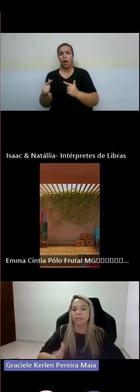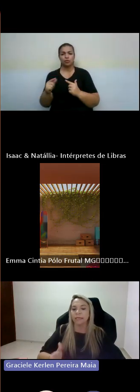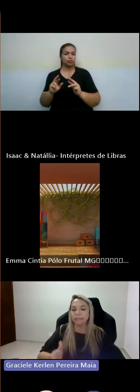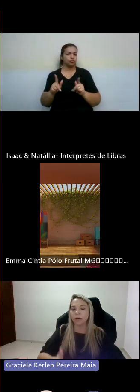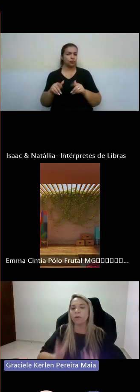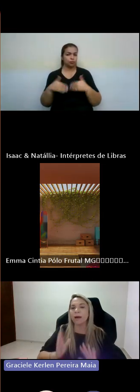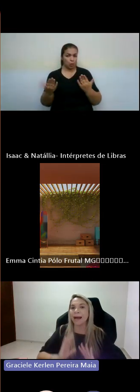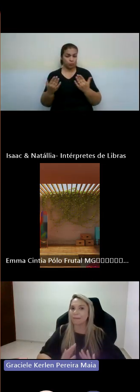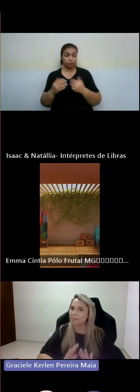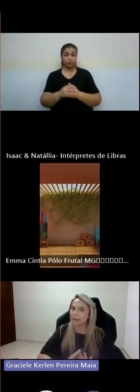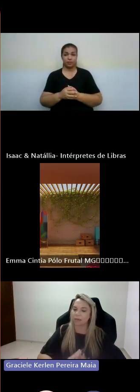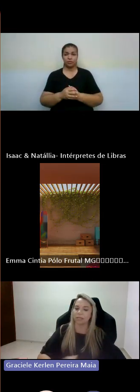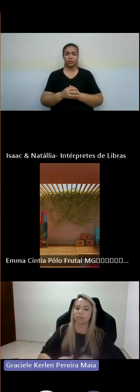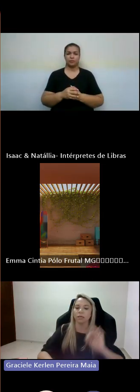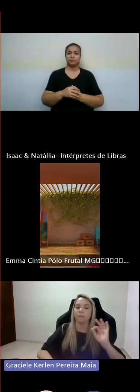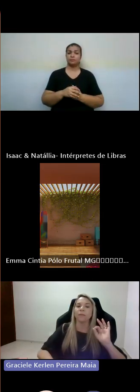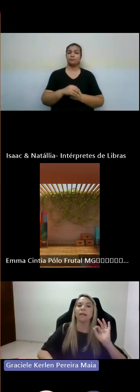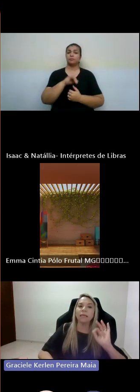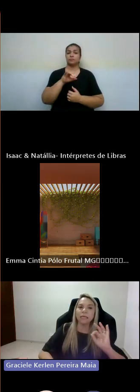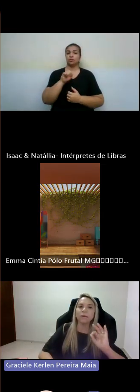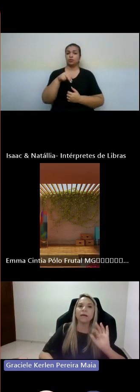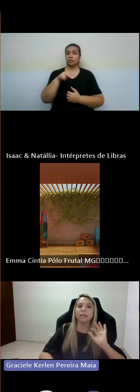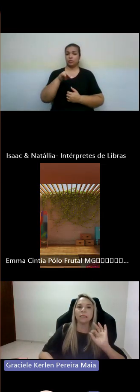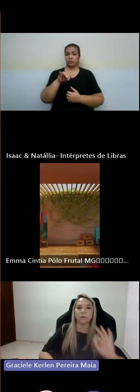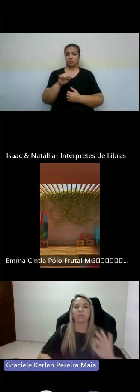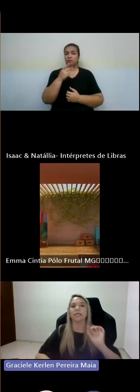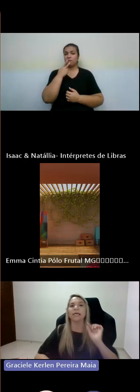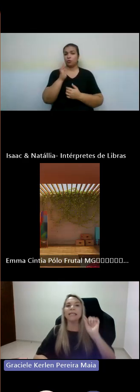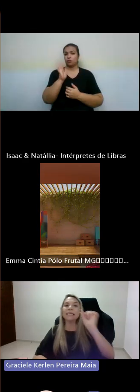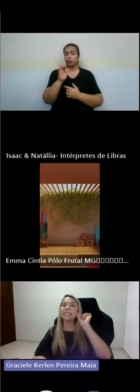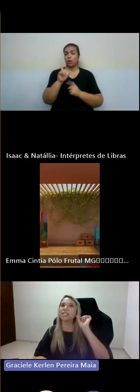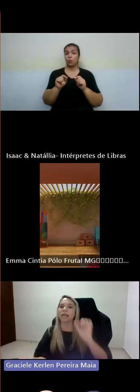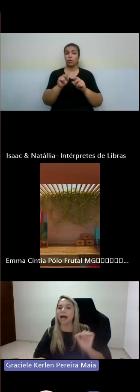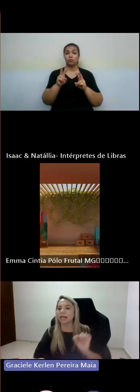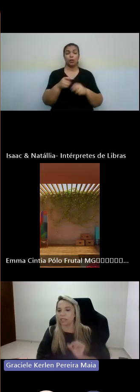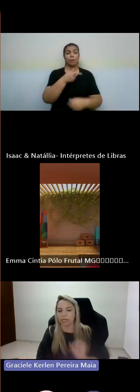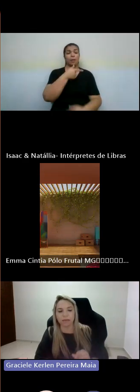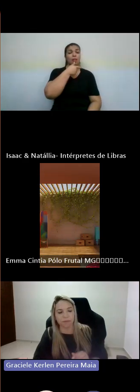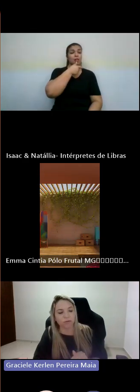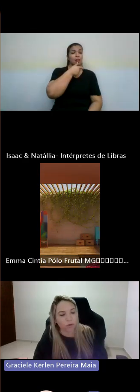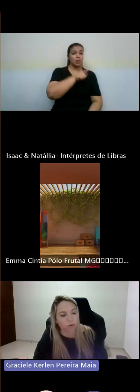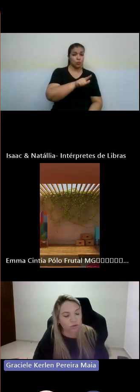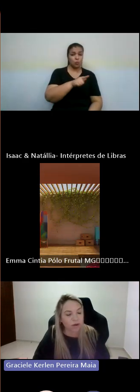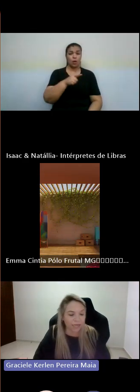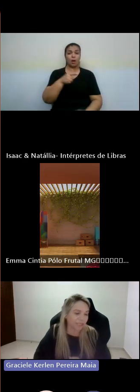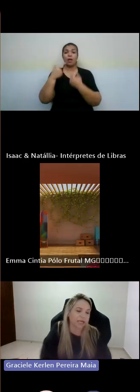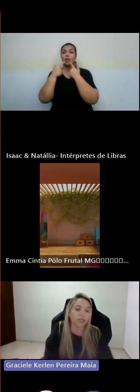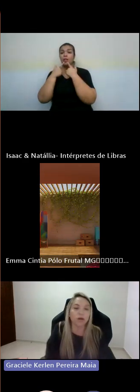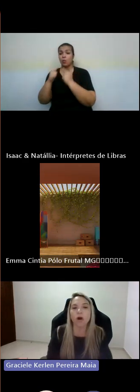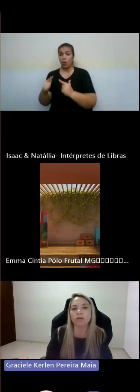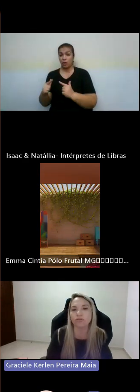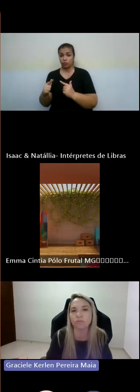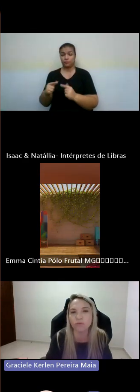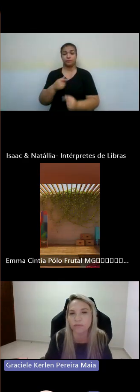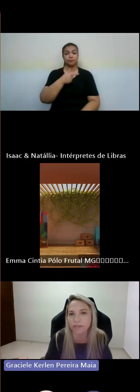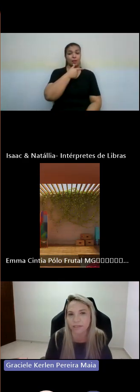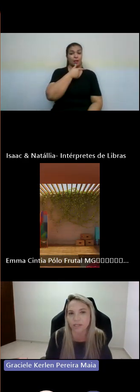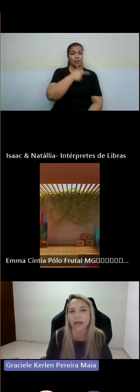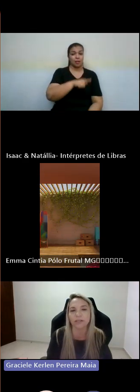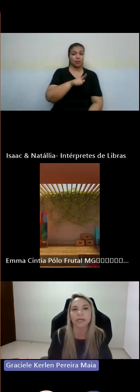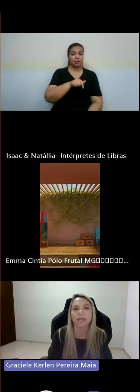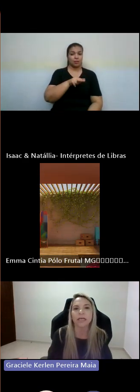isso. Então, rapidamente, língua e linguagem. Nessa charge aqui, pessoal, eu escolhi essa charge, eu gosto